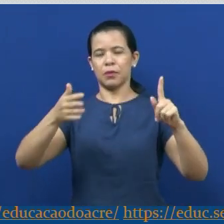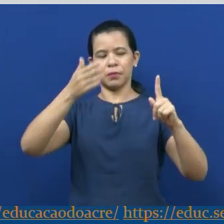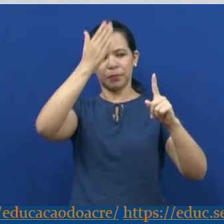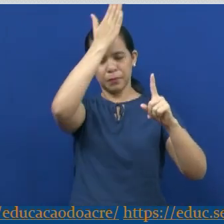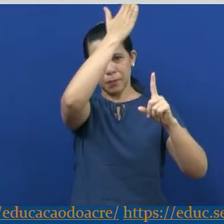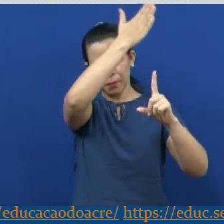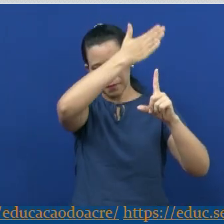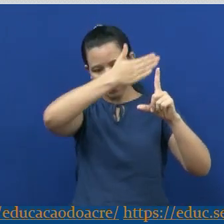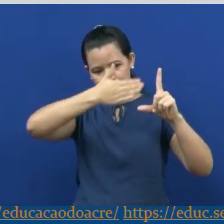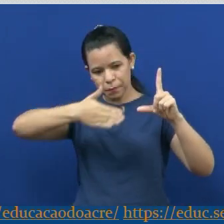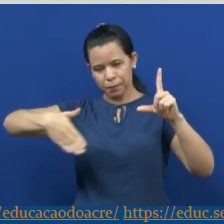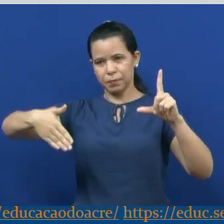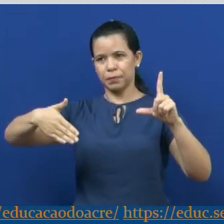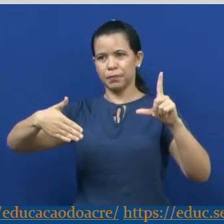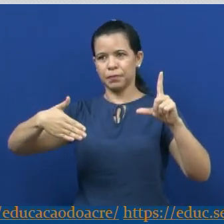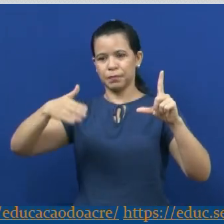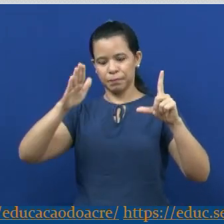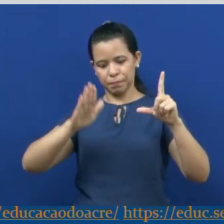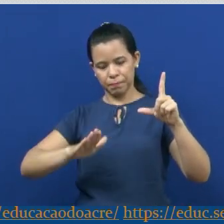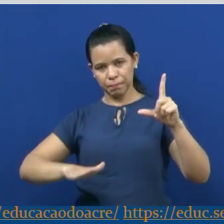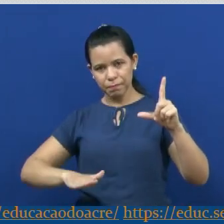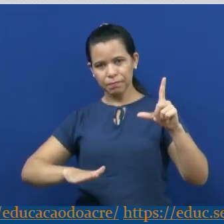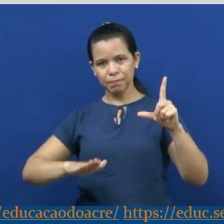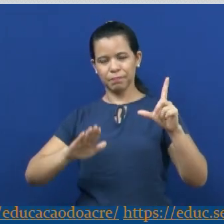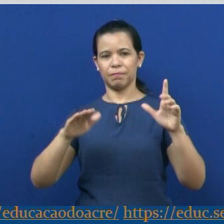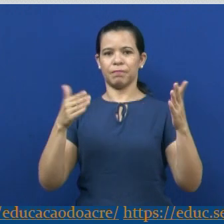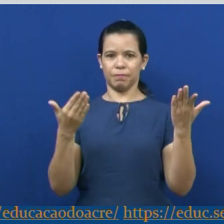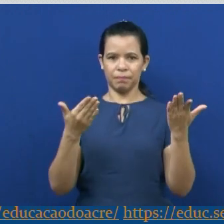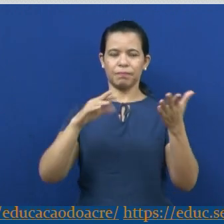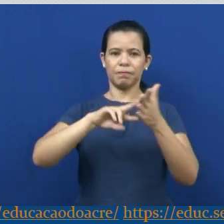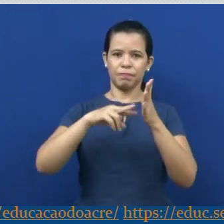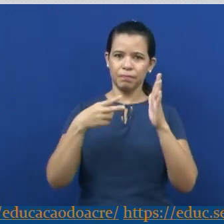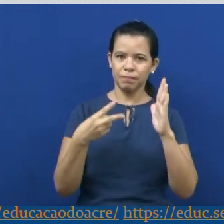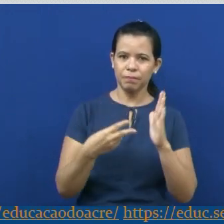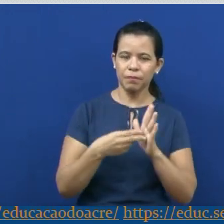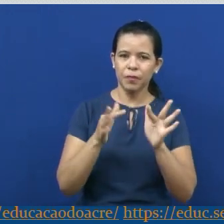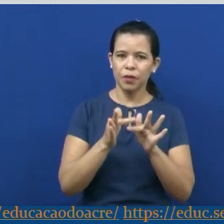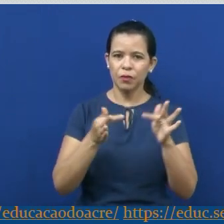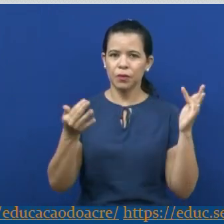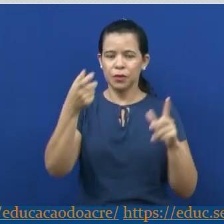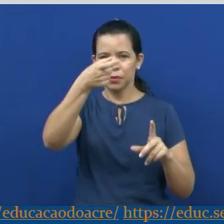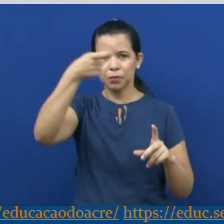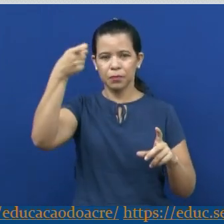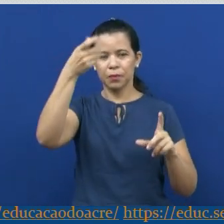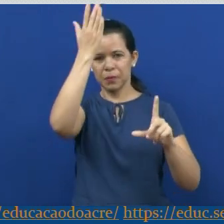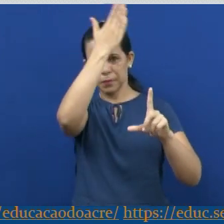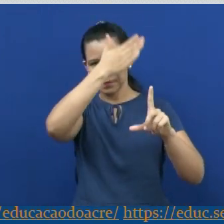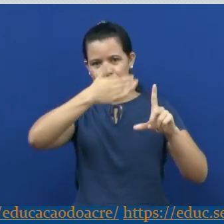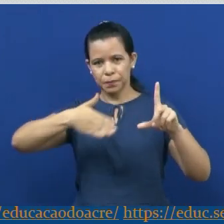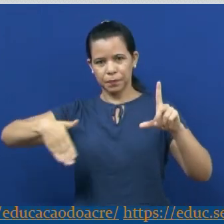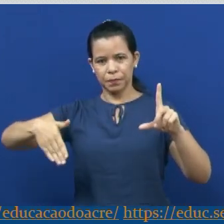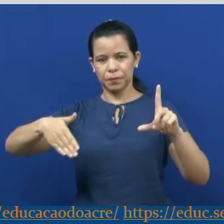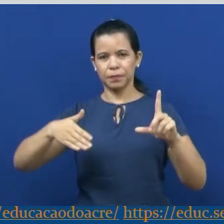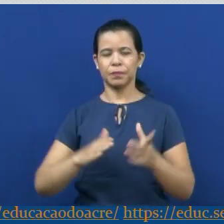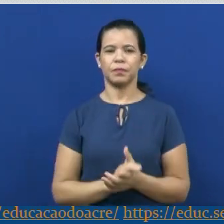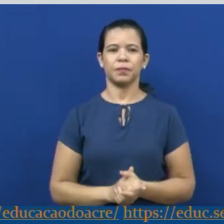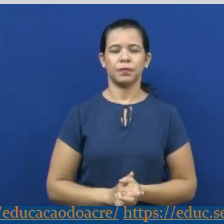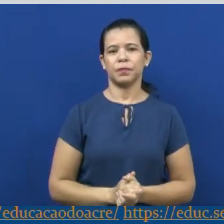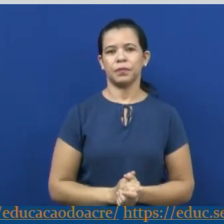nesse caso, a minha função exponencial ela terá uma curva decrescente.